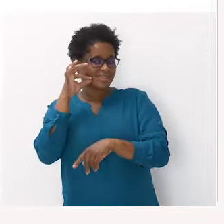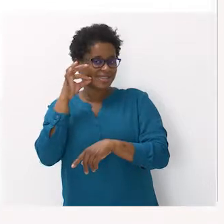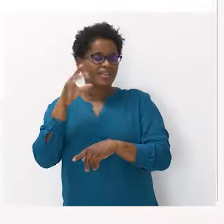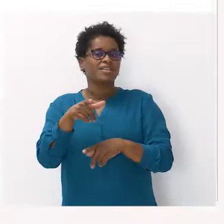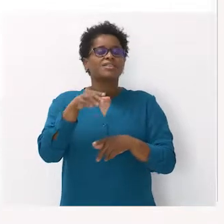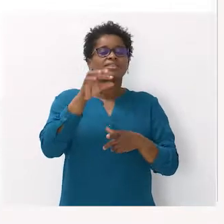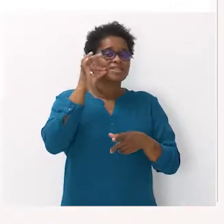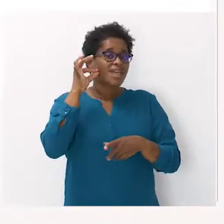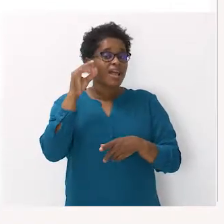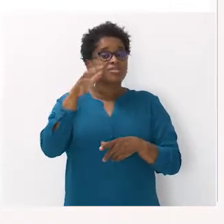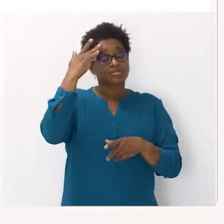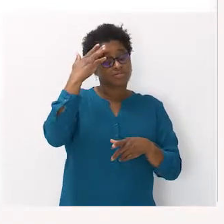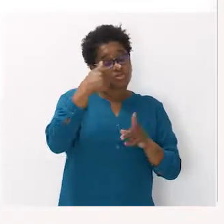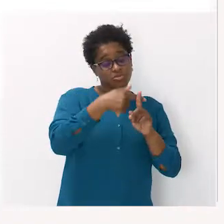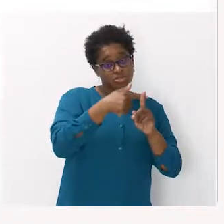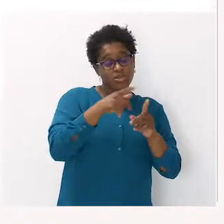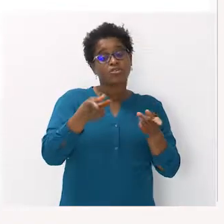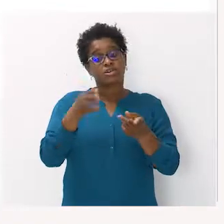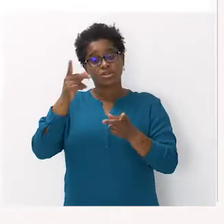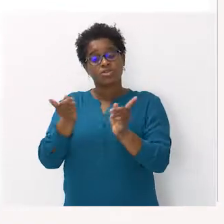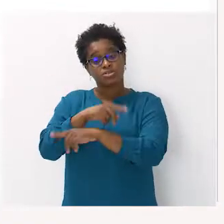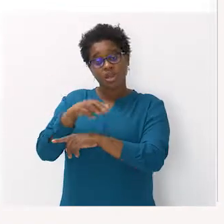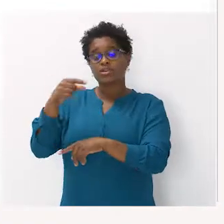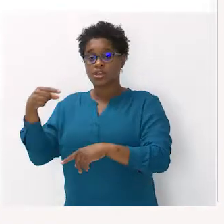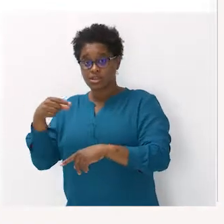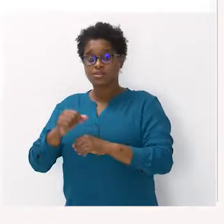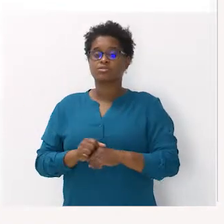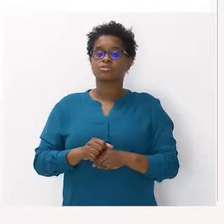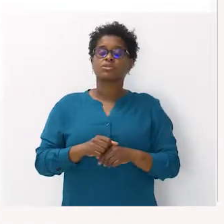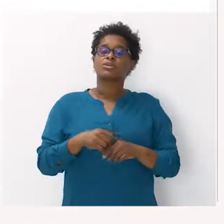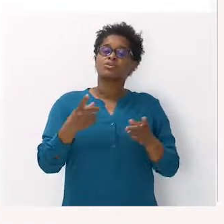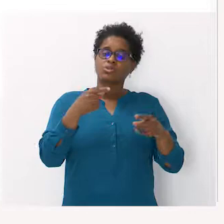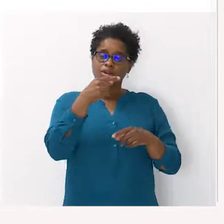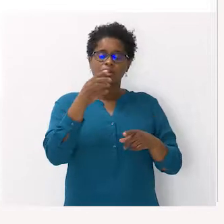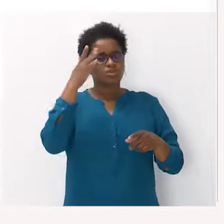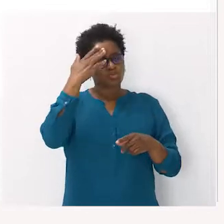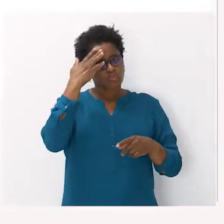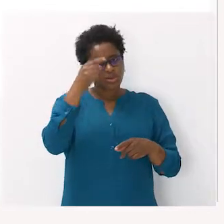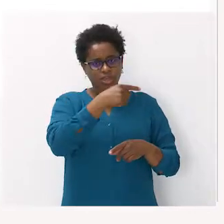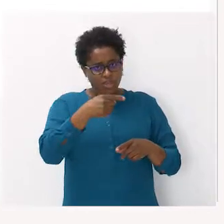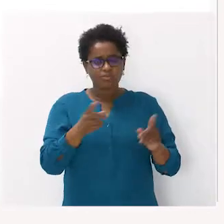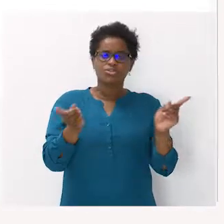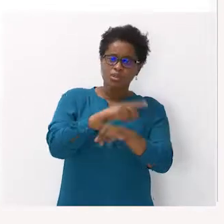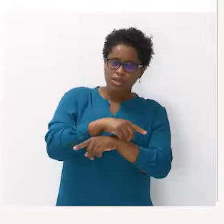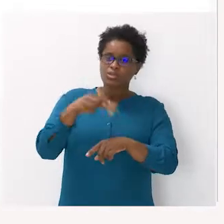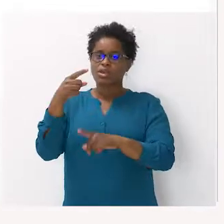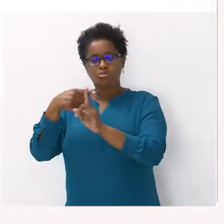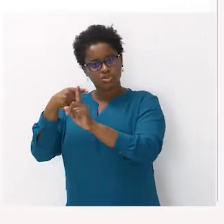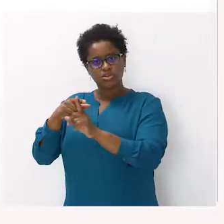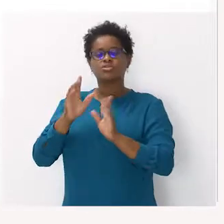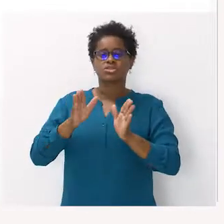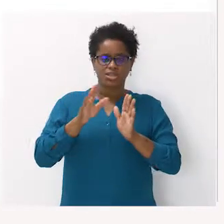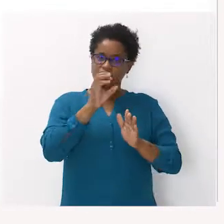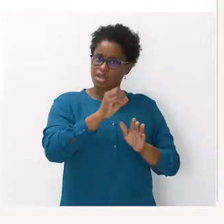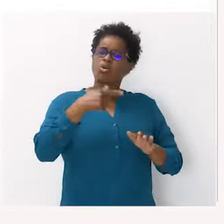número positivo é um número negativo. Simétrico de um número negativo é um número positivo. Já o simétrico de zero é